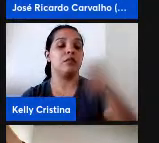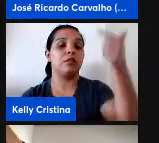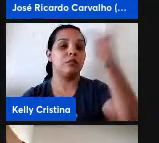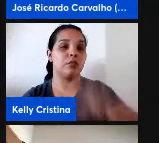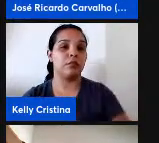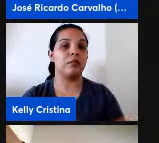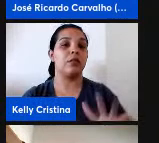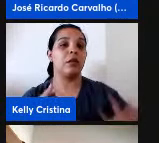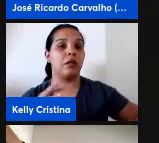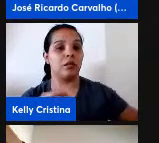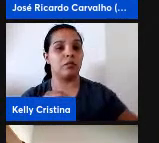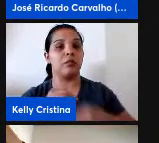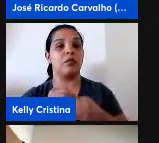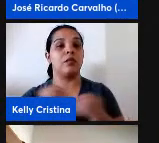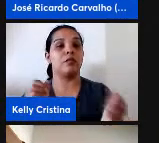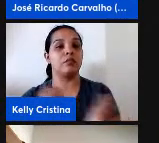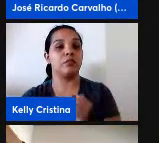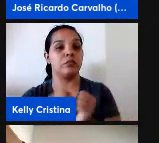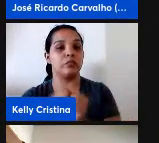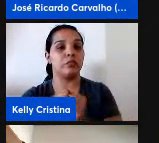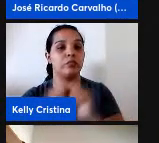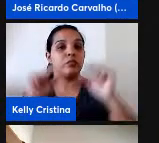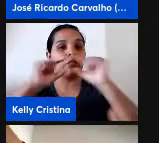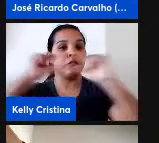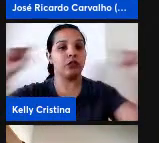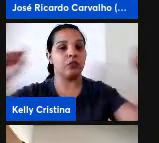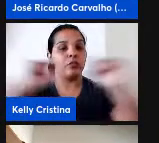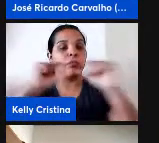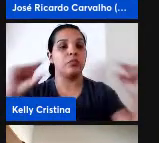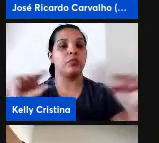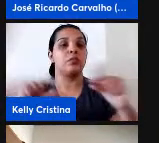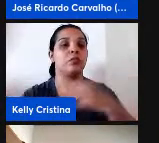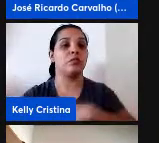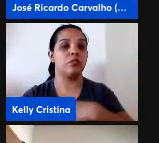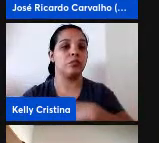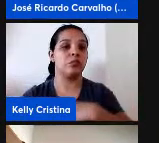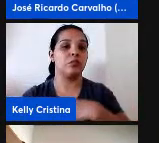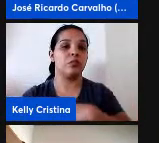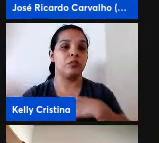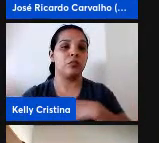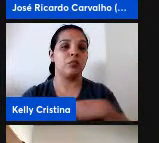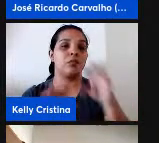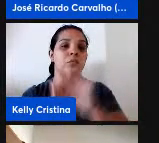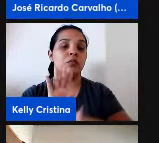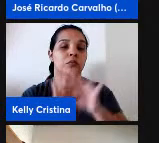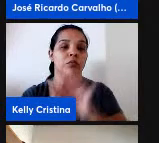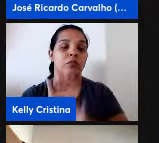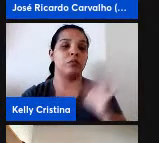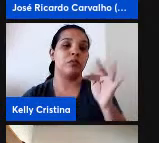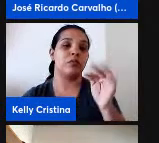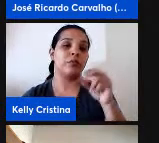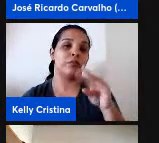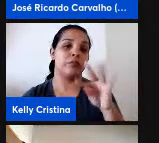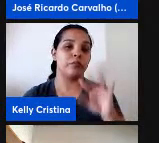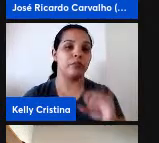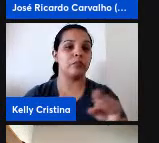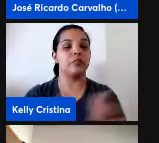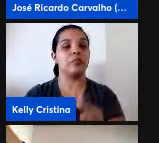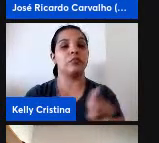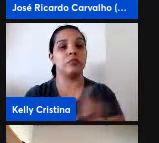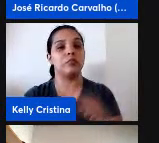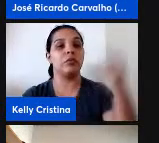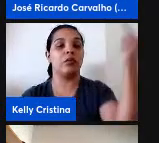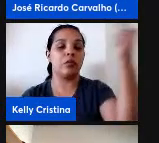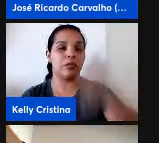na reformulação dos enunciados com busca do efeito de sentido estilístico e interacional do texto-fonte, e a revisão, que diz respeito